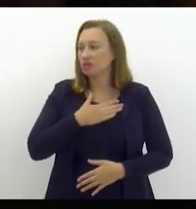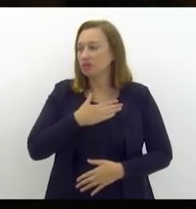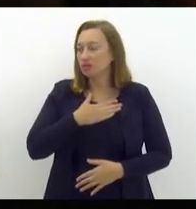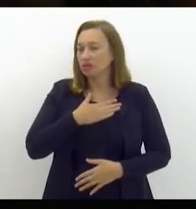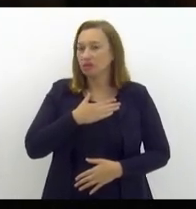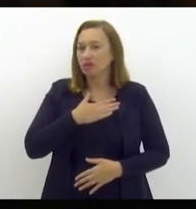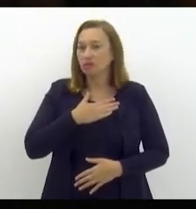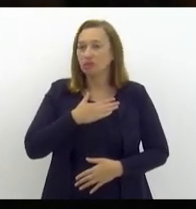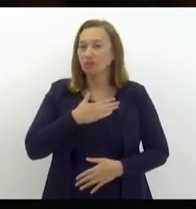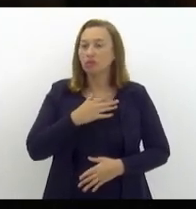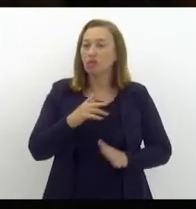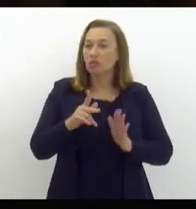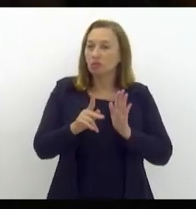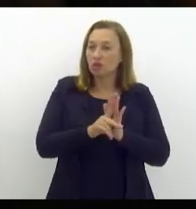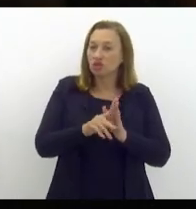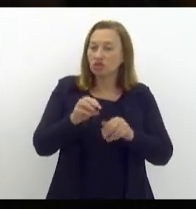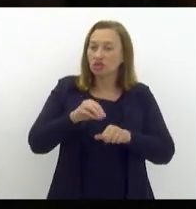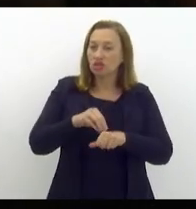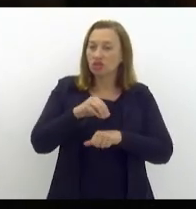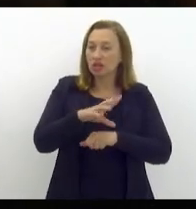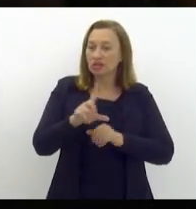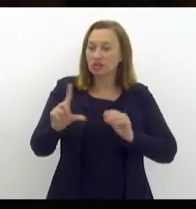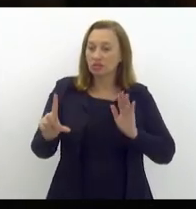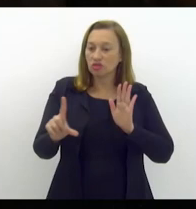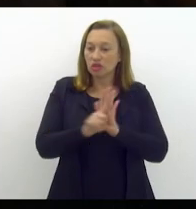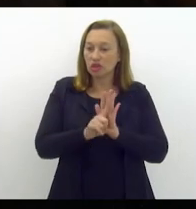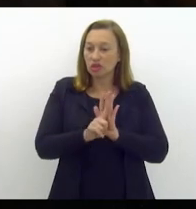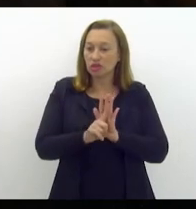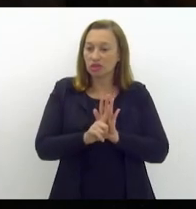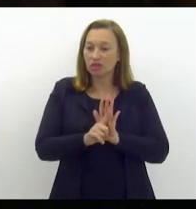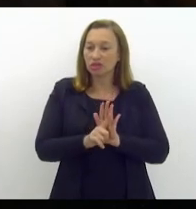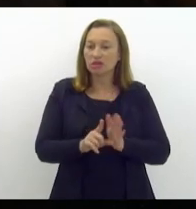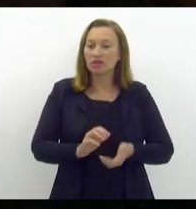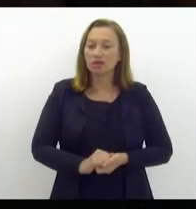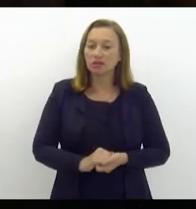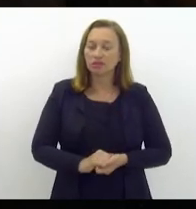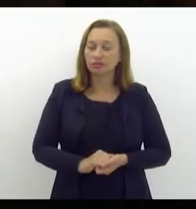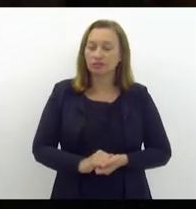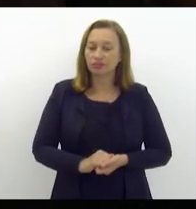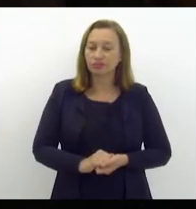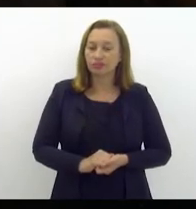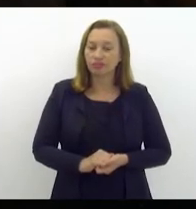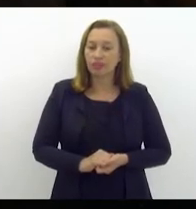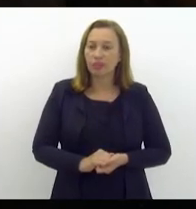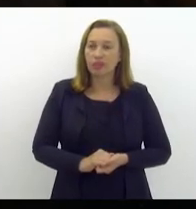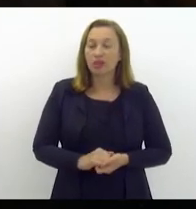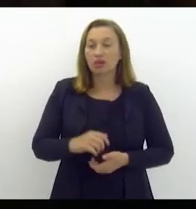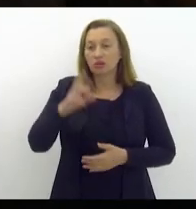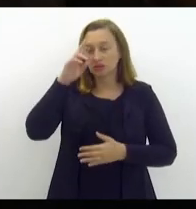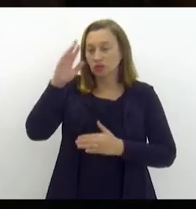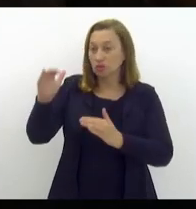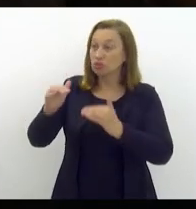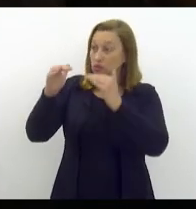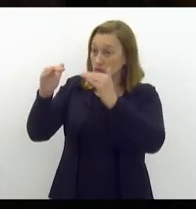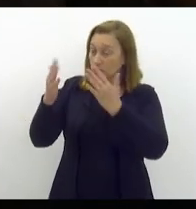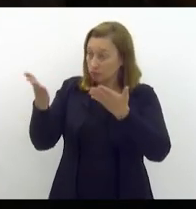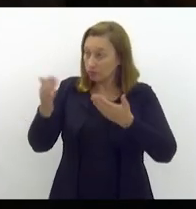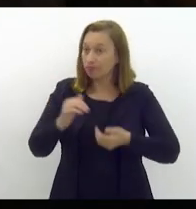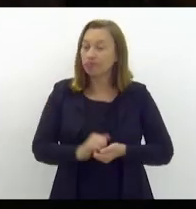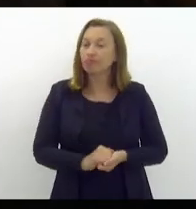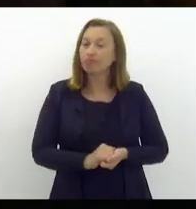o projeto da indicação legislativa é um instrumento que Vossa Excelência dispõe,